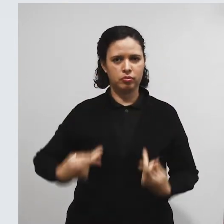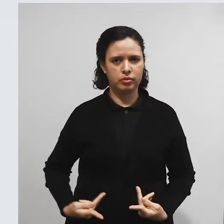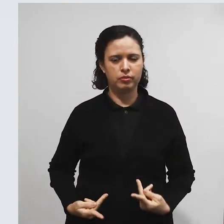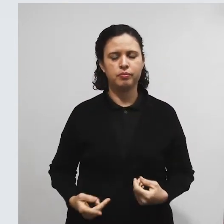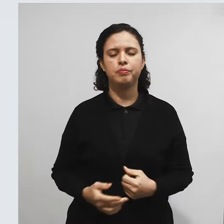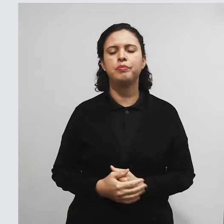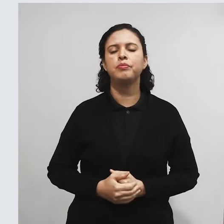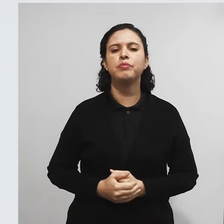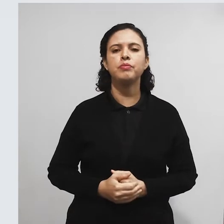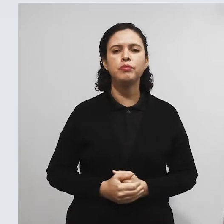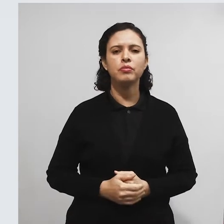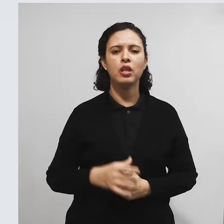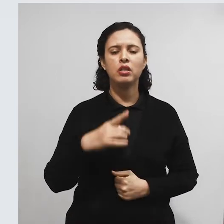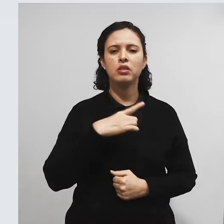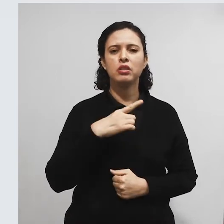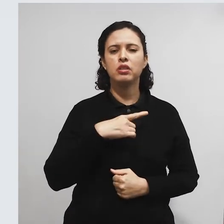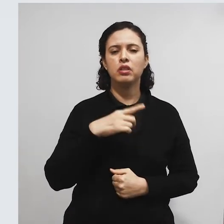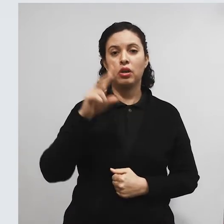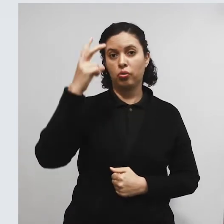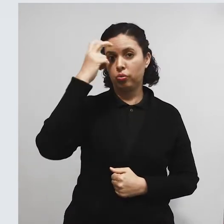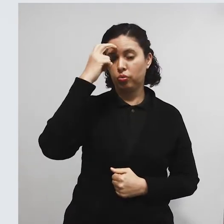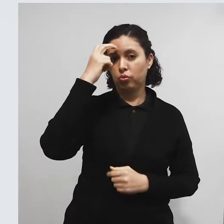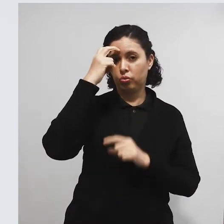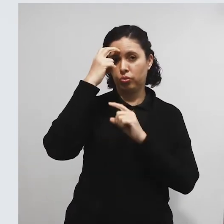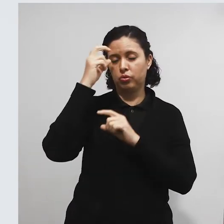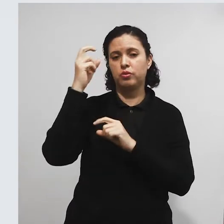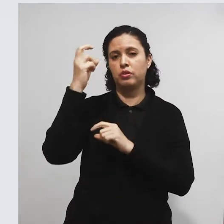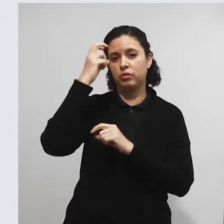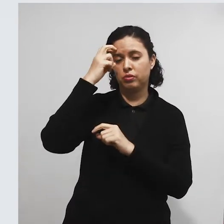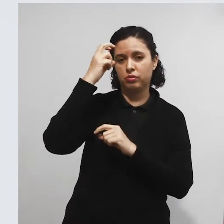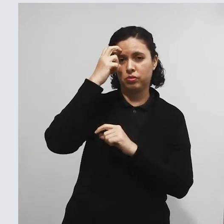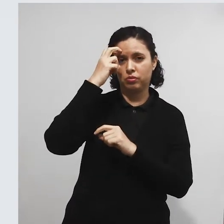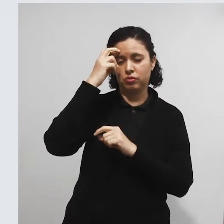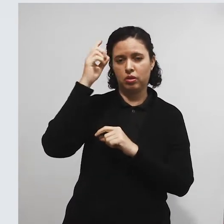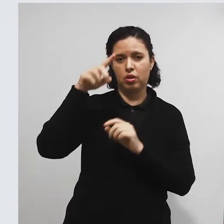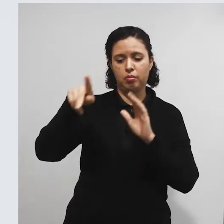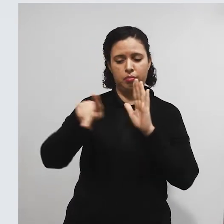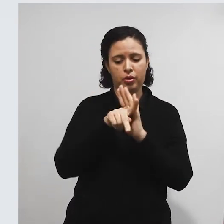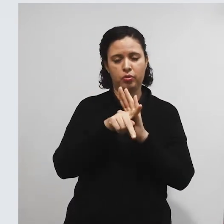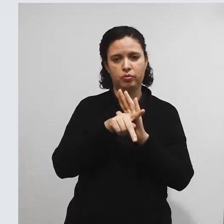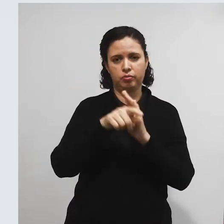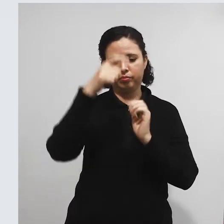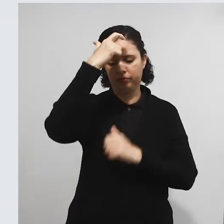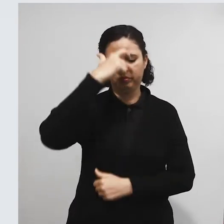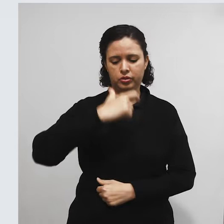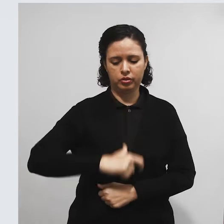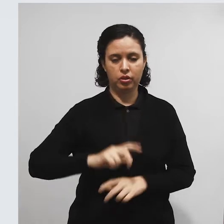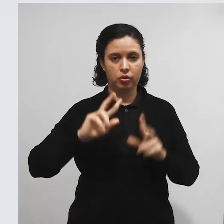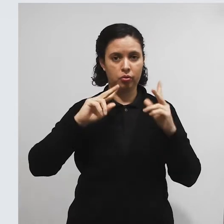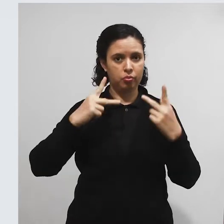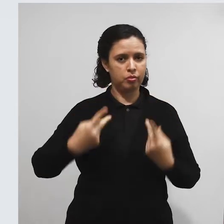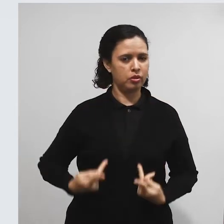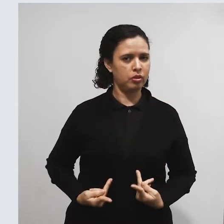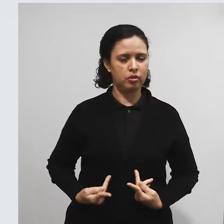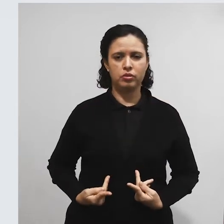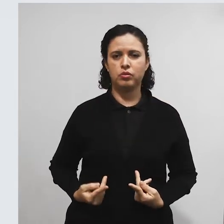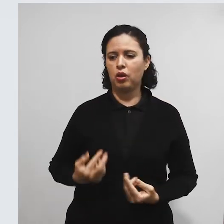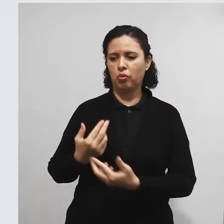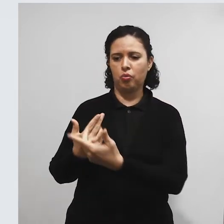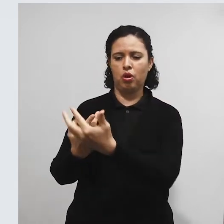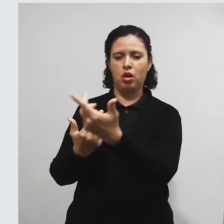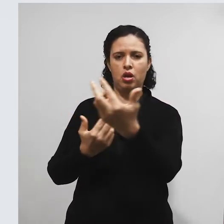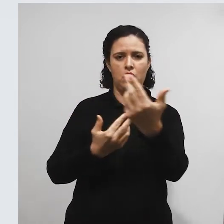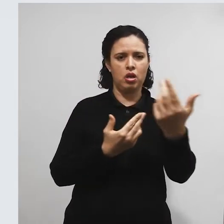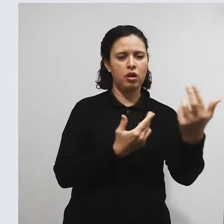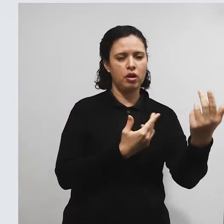gente tem a cultura de um ponto de vista singular, que é o que nos faz humano, né? É uma coisa geral que